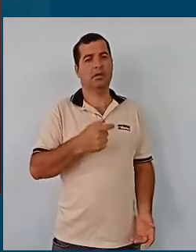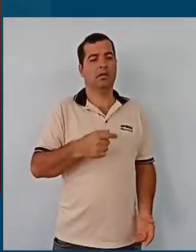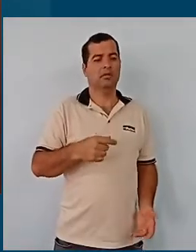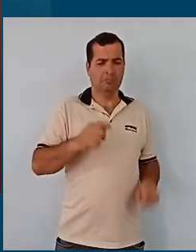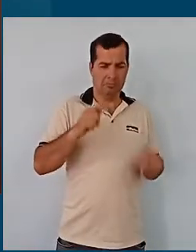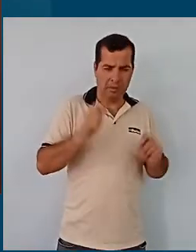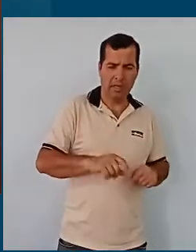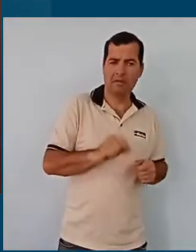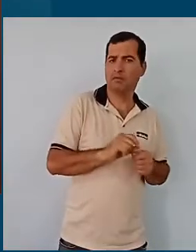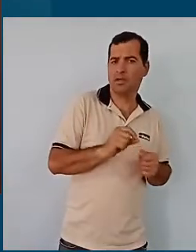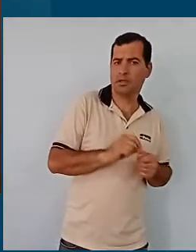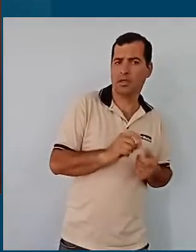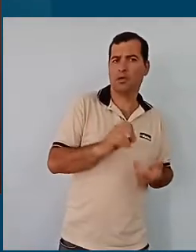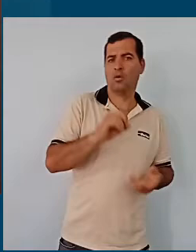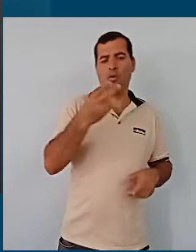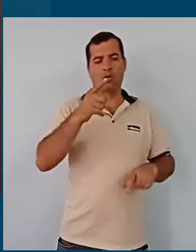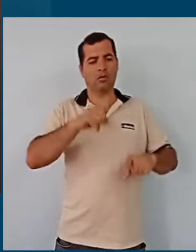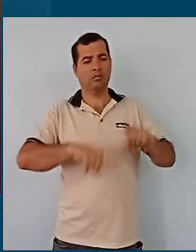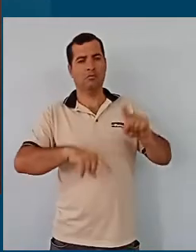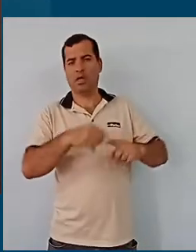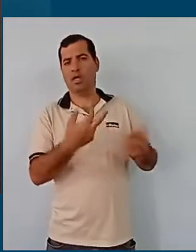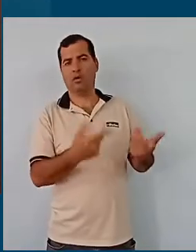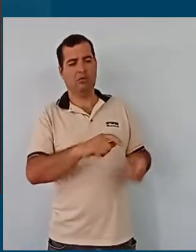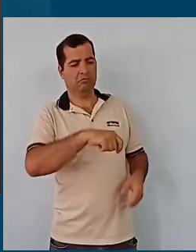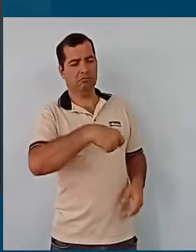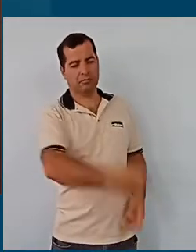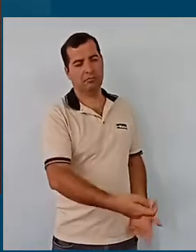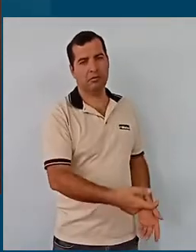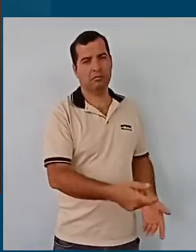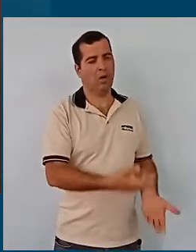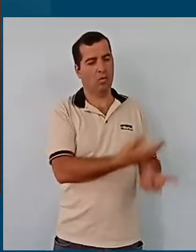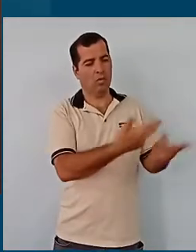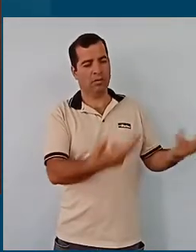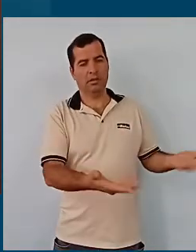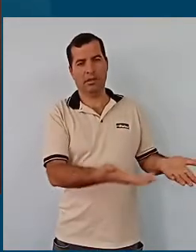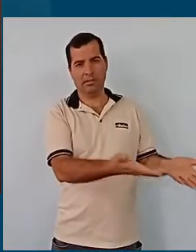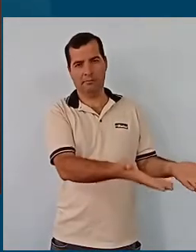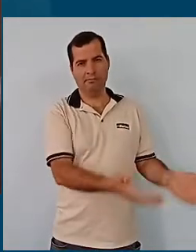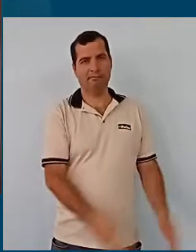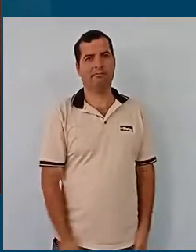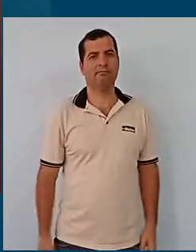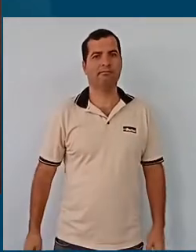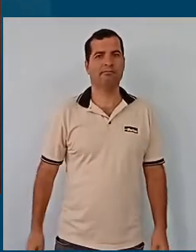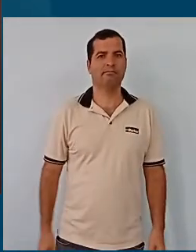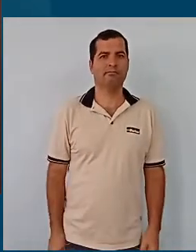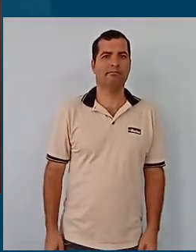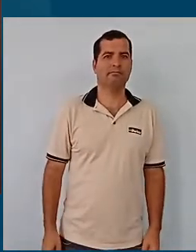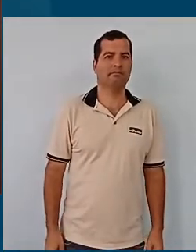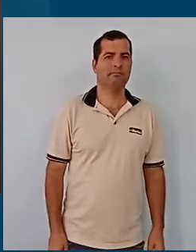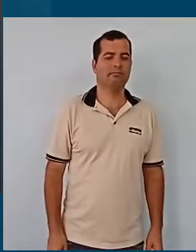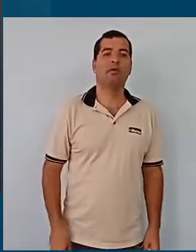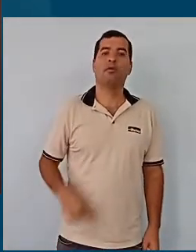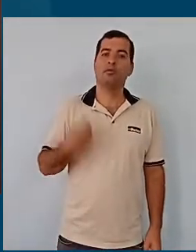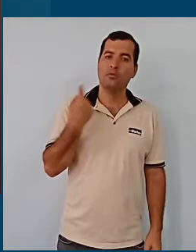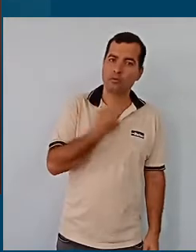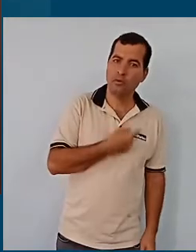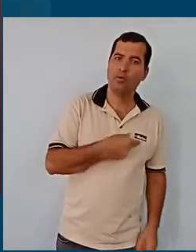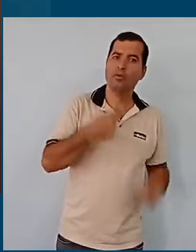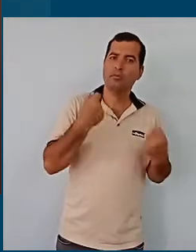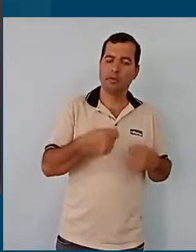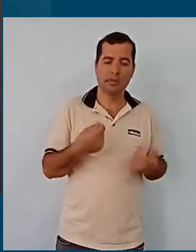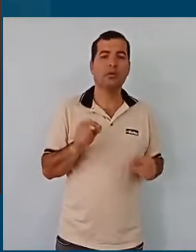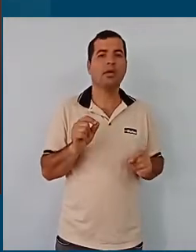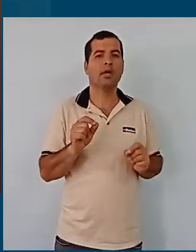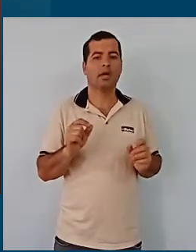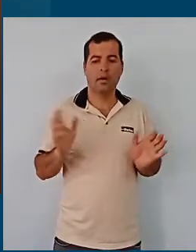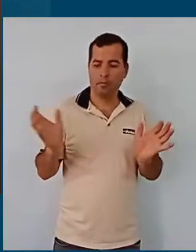se ela é tratada como um objeto, né? Então, se a gente busca a